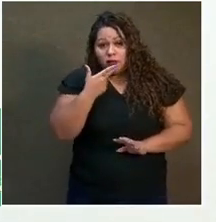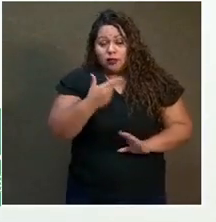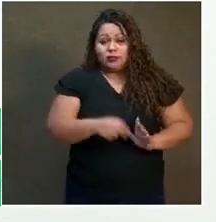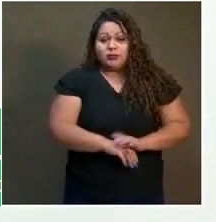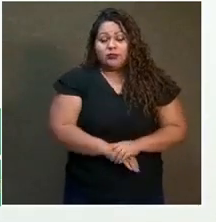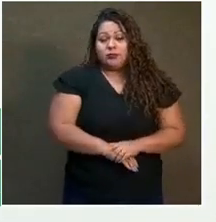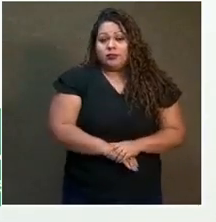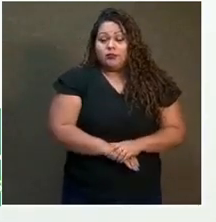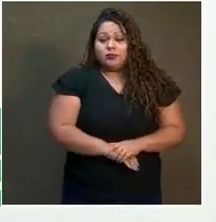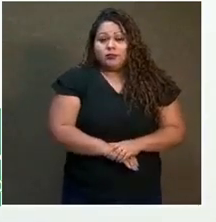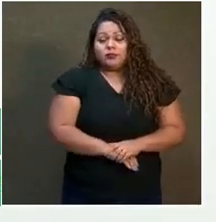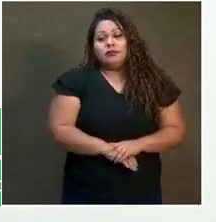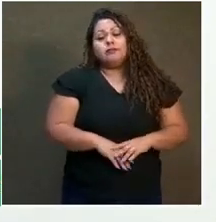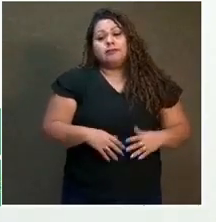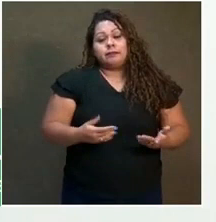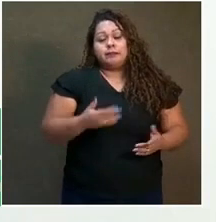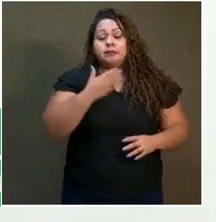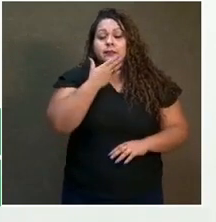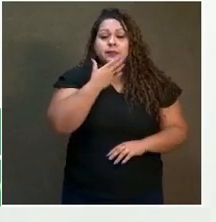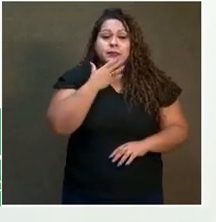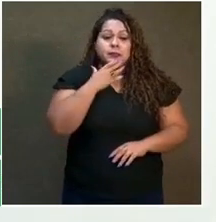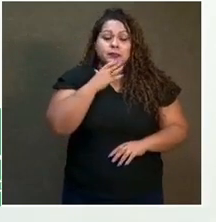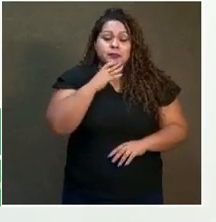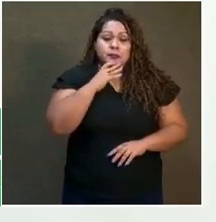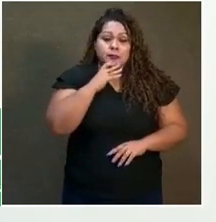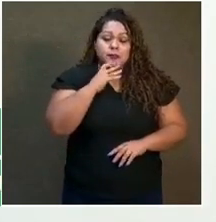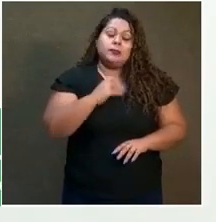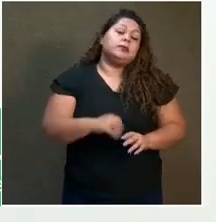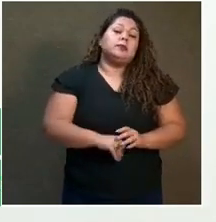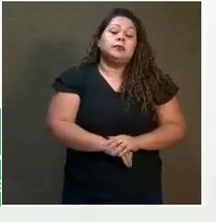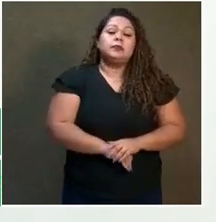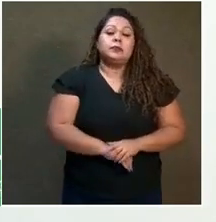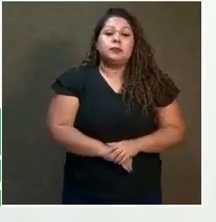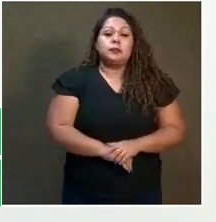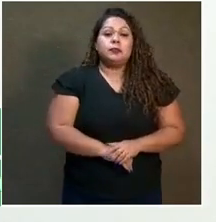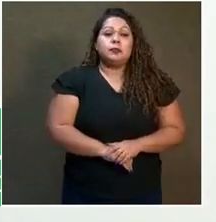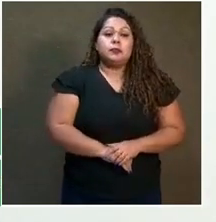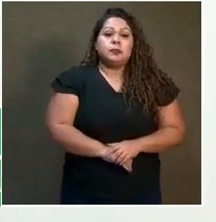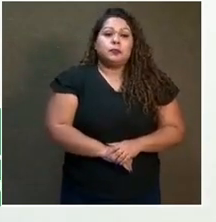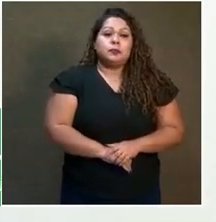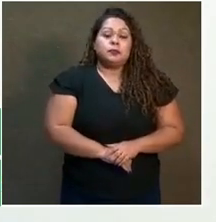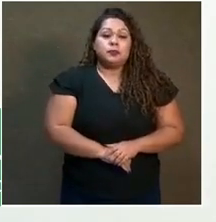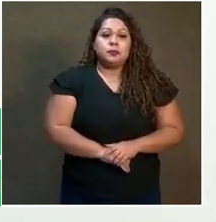Foi o que ele disse. Sobe mais, sobe mais. Sobe mais.